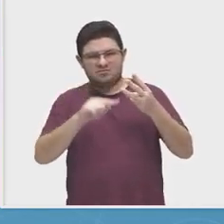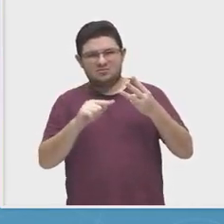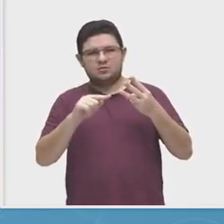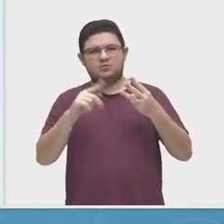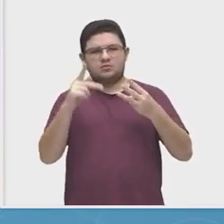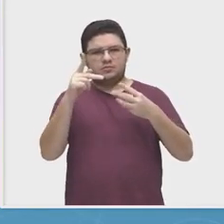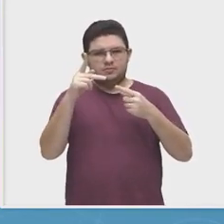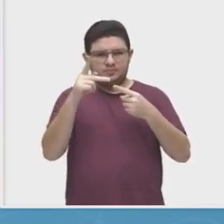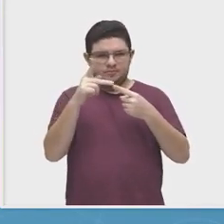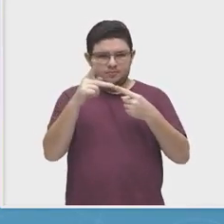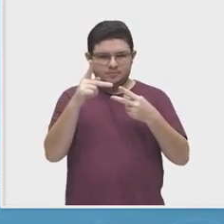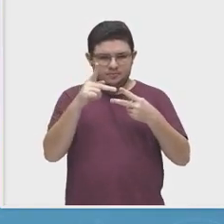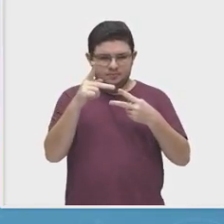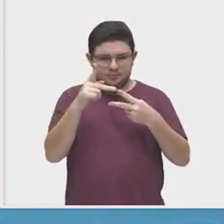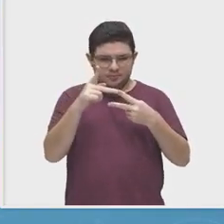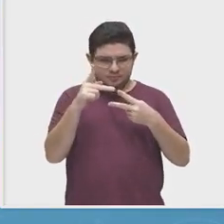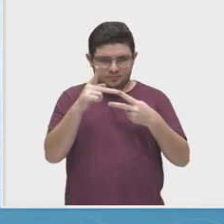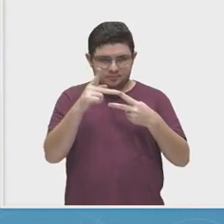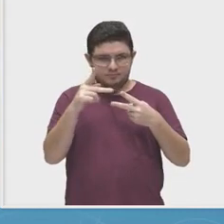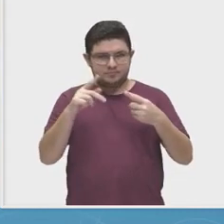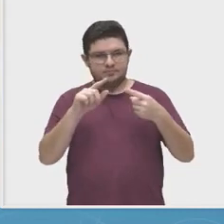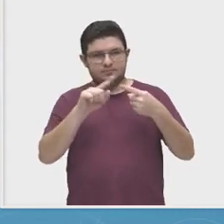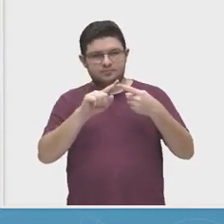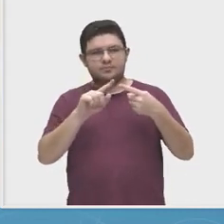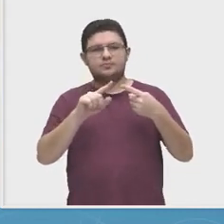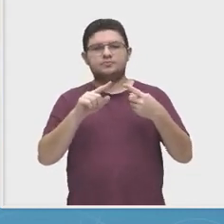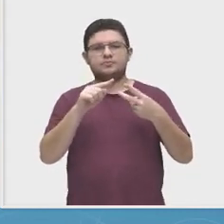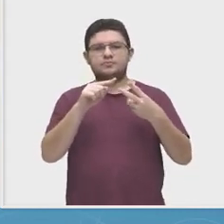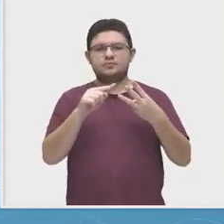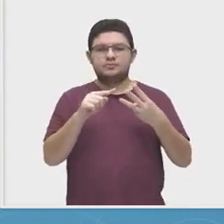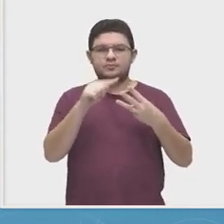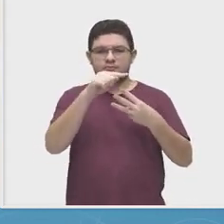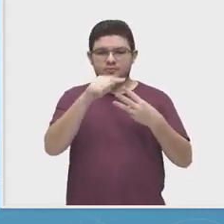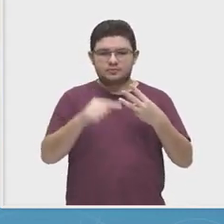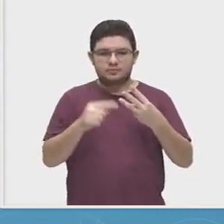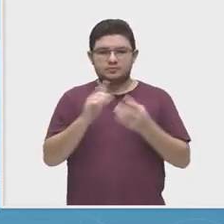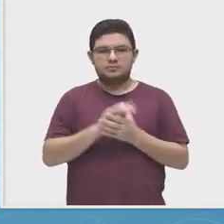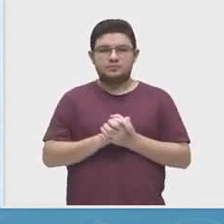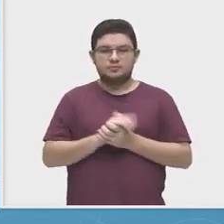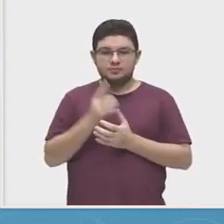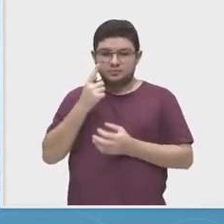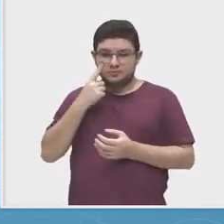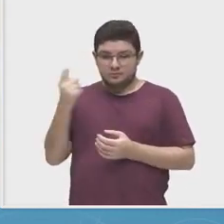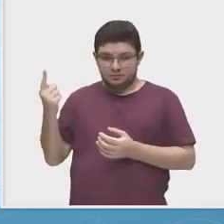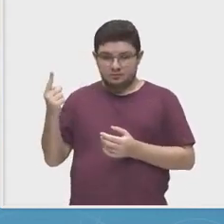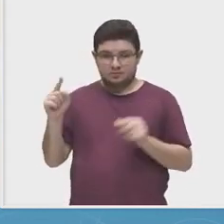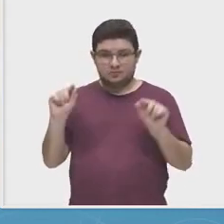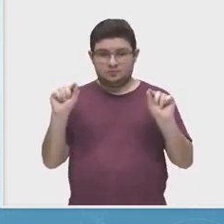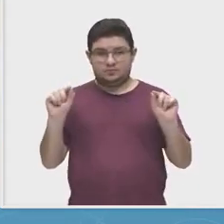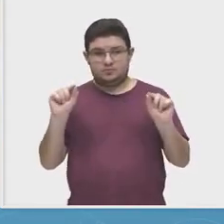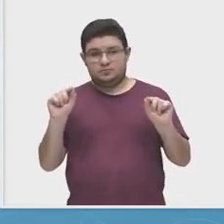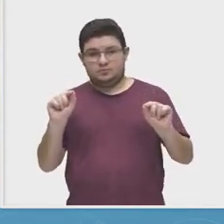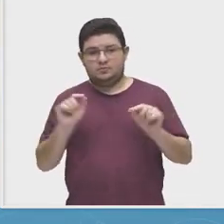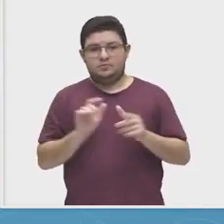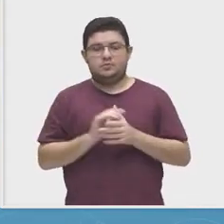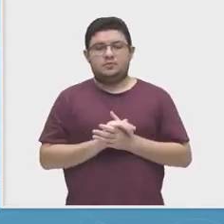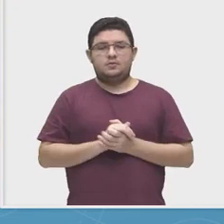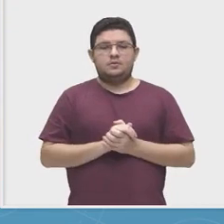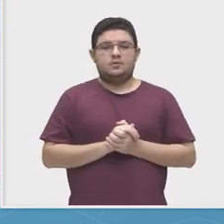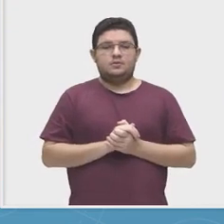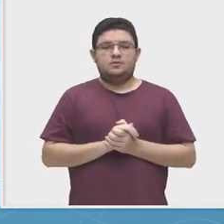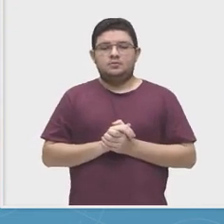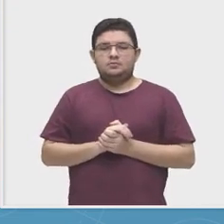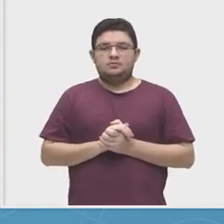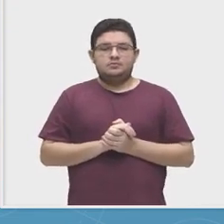só. Nós temos, então, she was standing all by herself